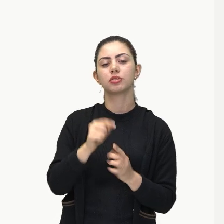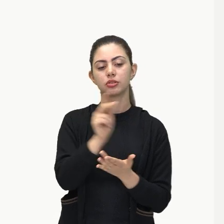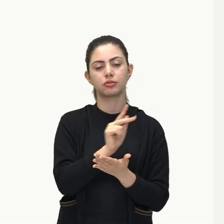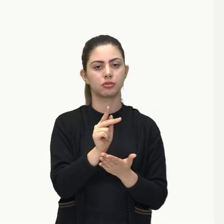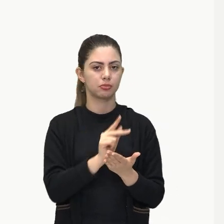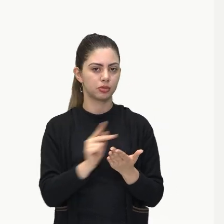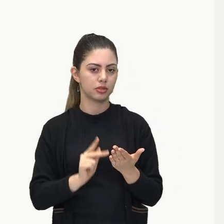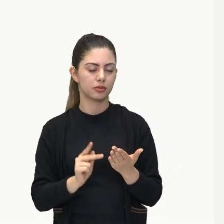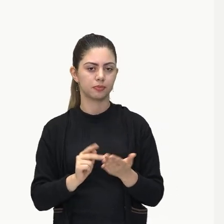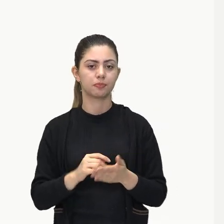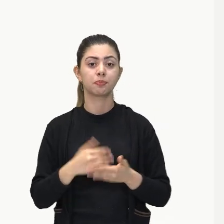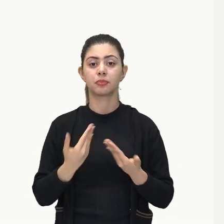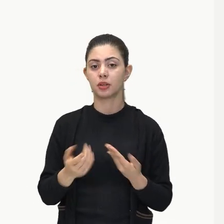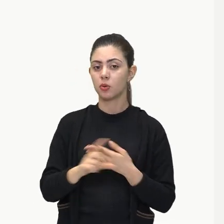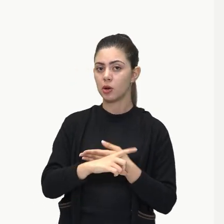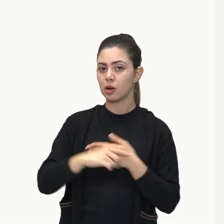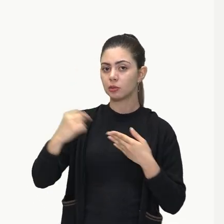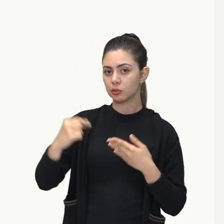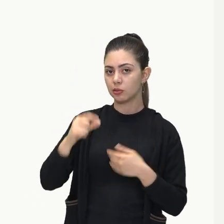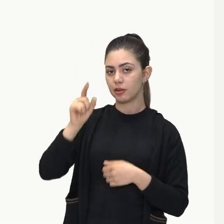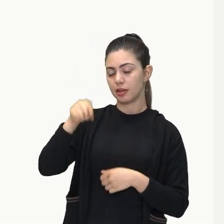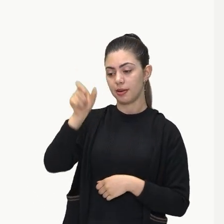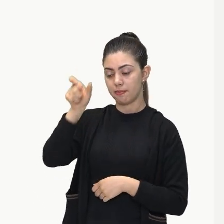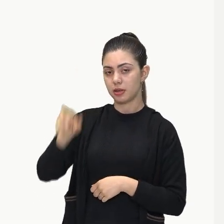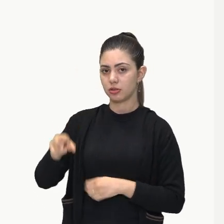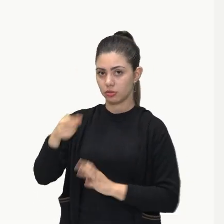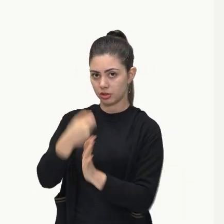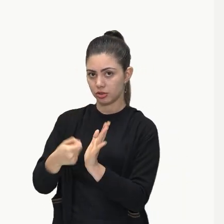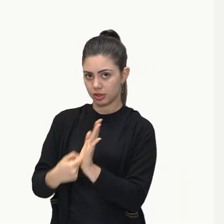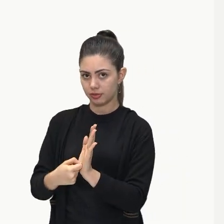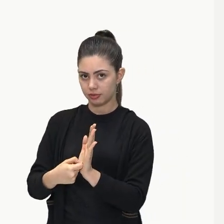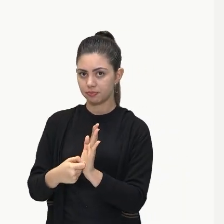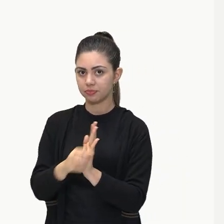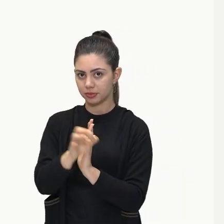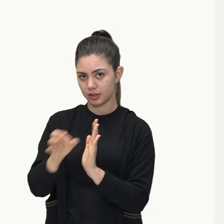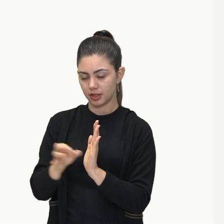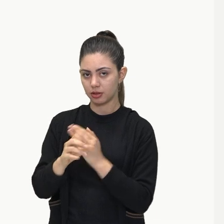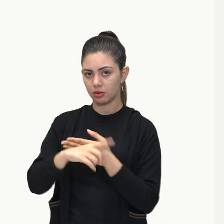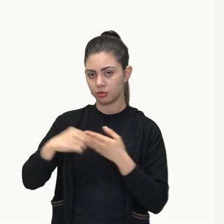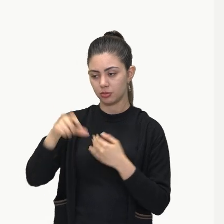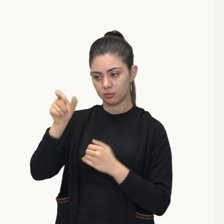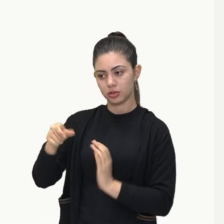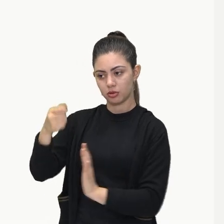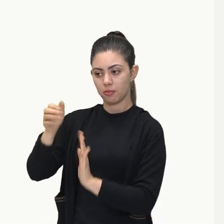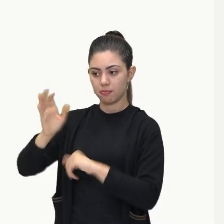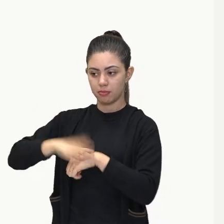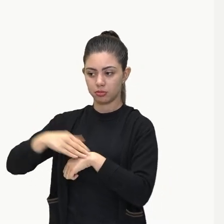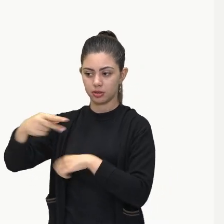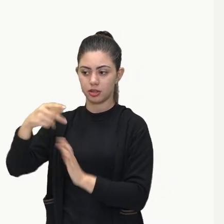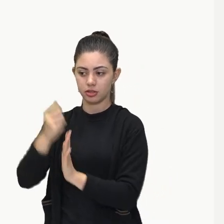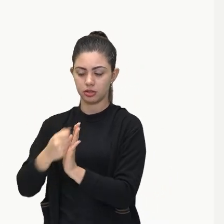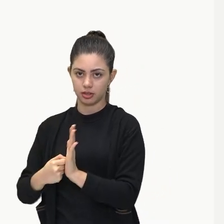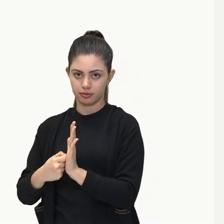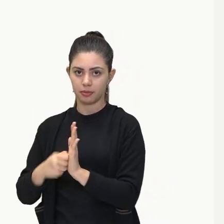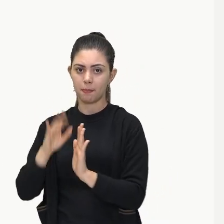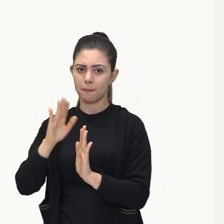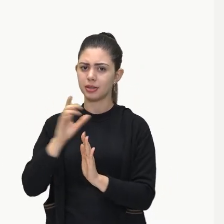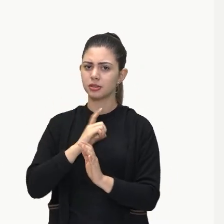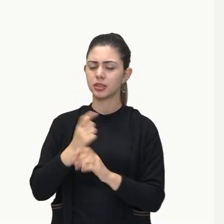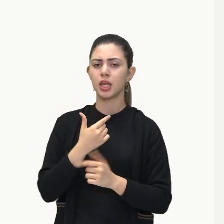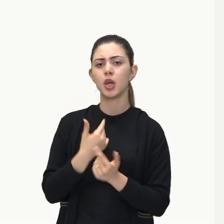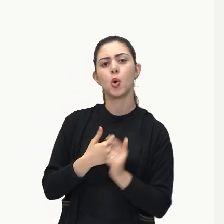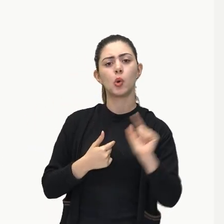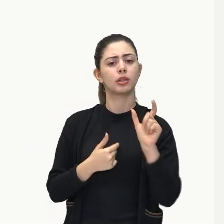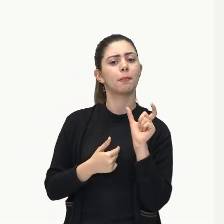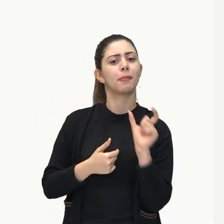Então, o autor é a pessoa que vai escrever, perfeito? Aquela pessoa que escreve. Só que tem um outro termo importante aqui para a